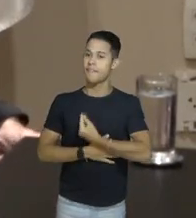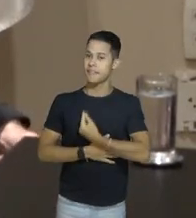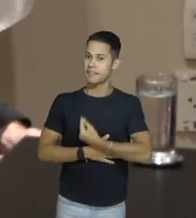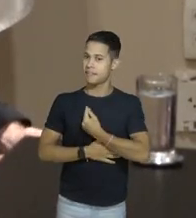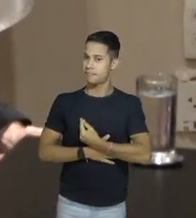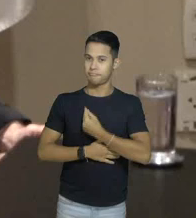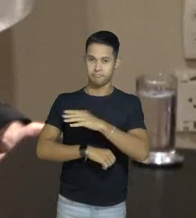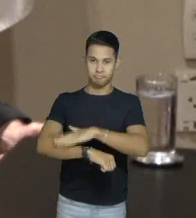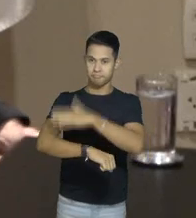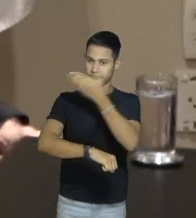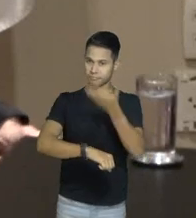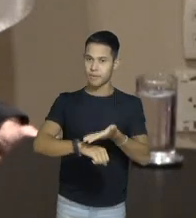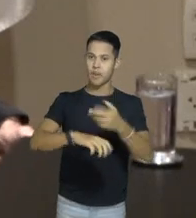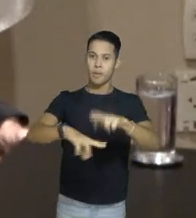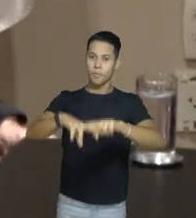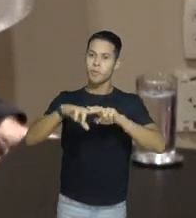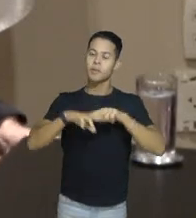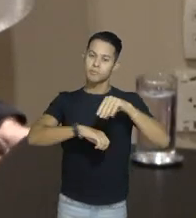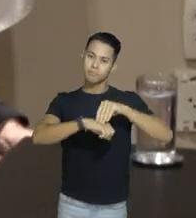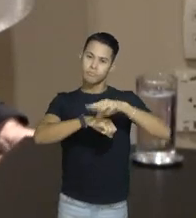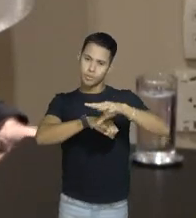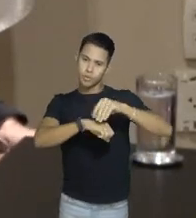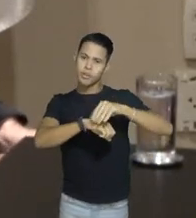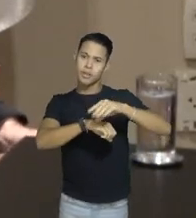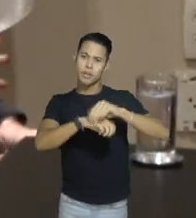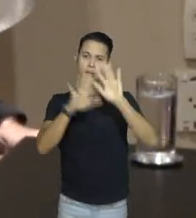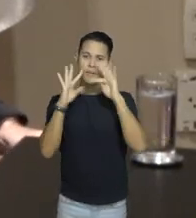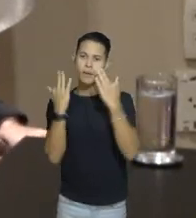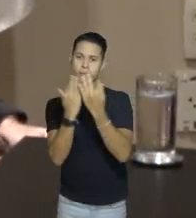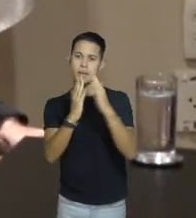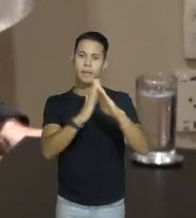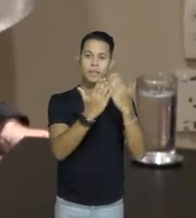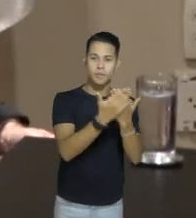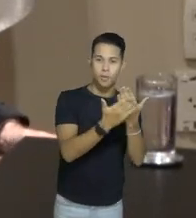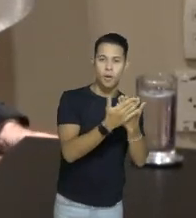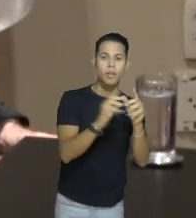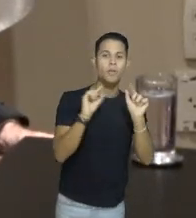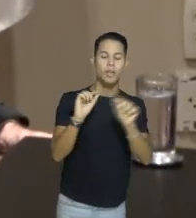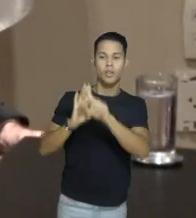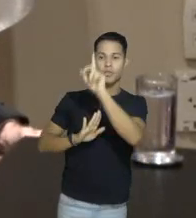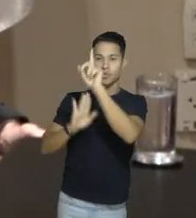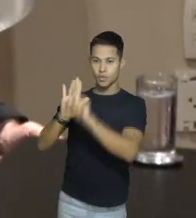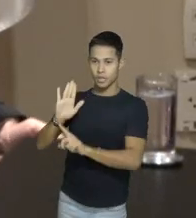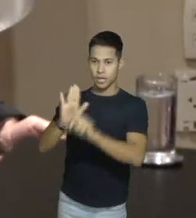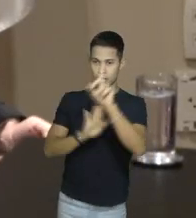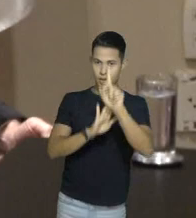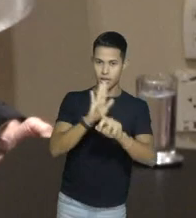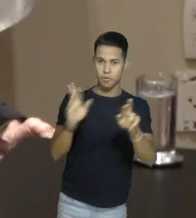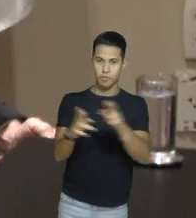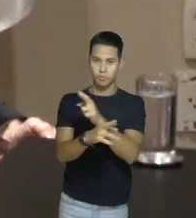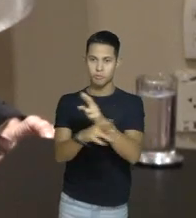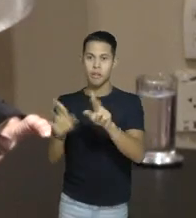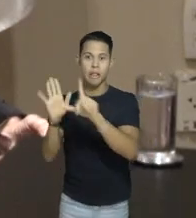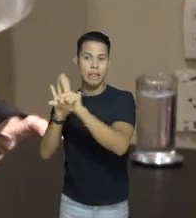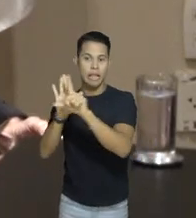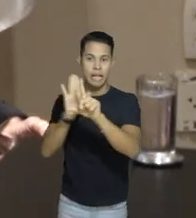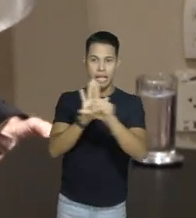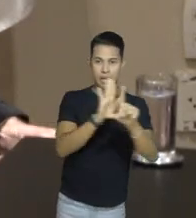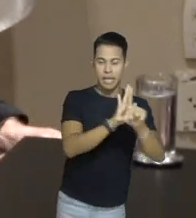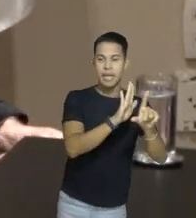orienta a escola e orienta a família. Primeiro, com relação aos direitos, né? Da legislação,